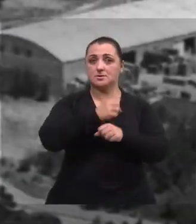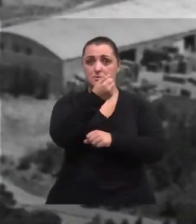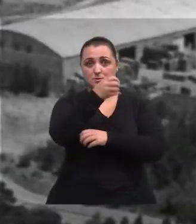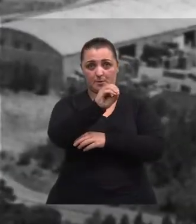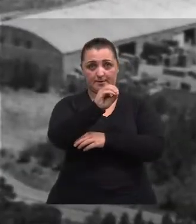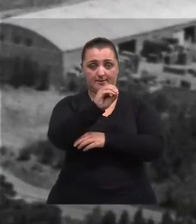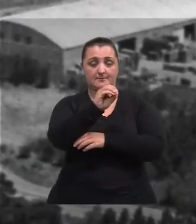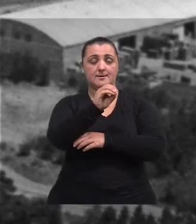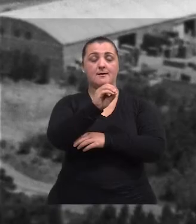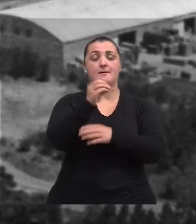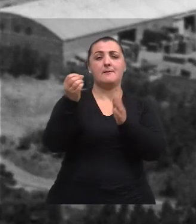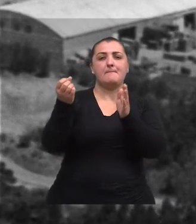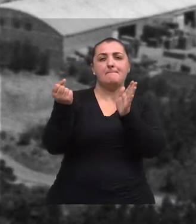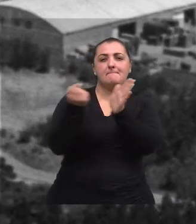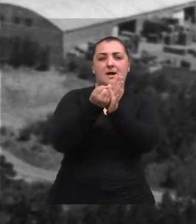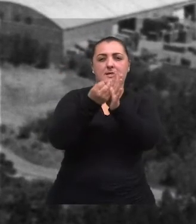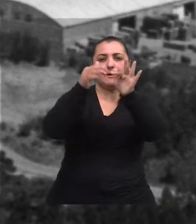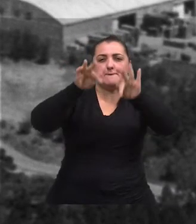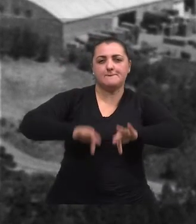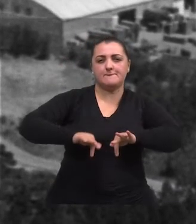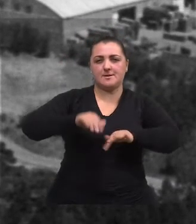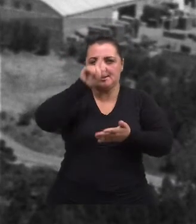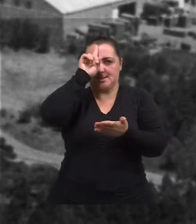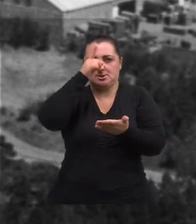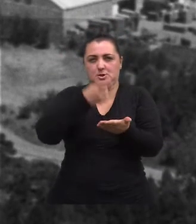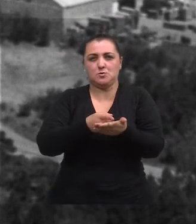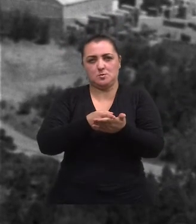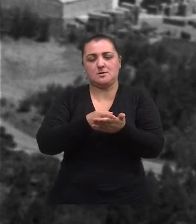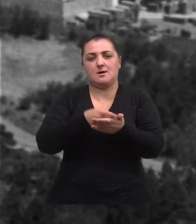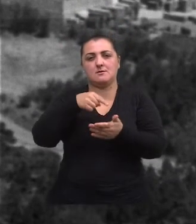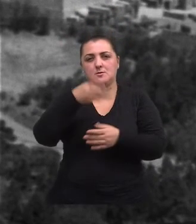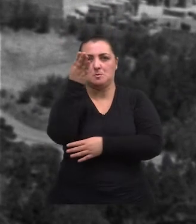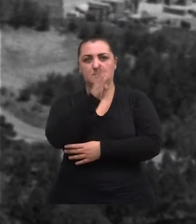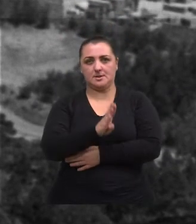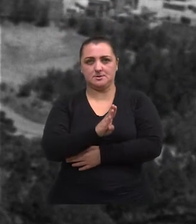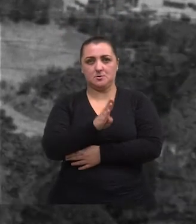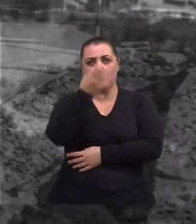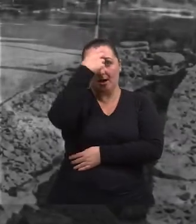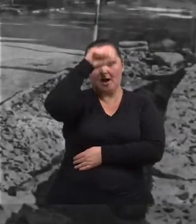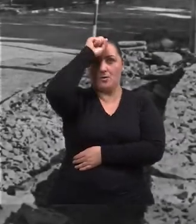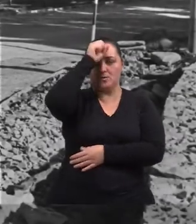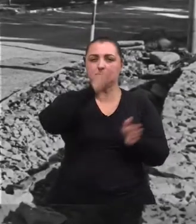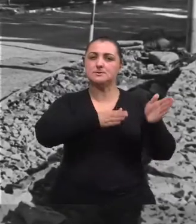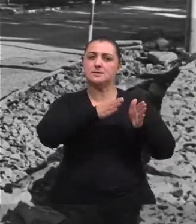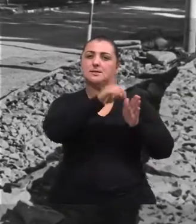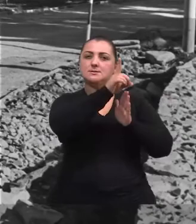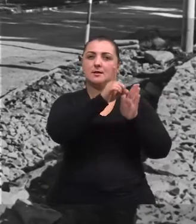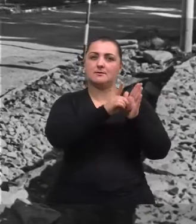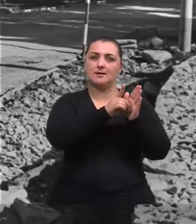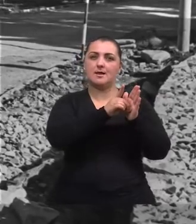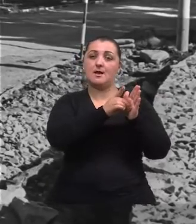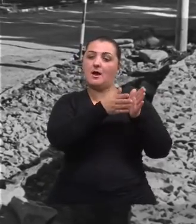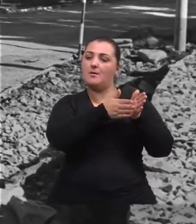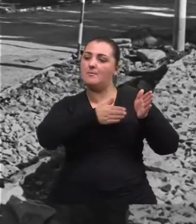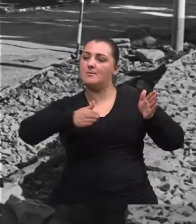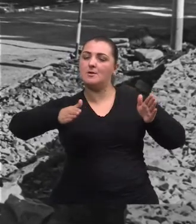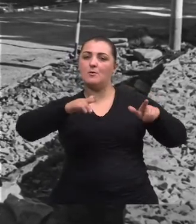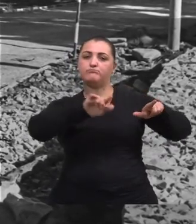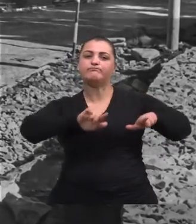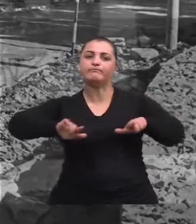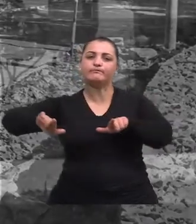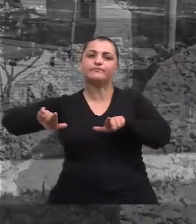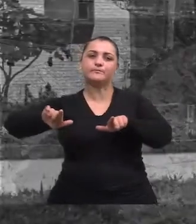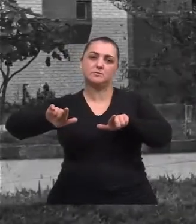Os anos 80 são marcados pelo fim da ditadura no Brasil. A UX, nesta década, ampliou seu espaço físico